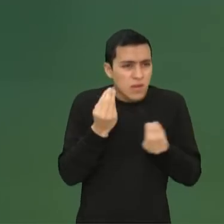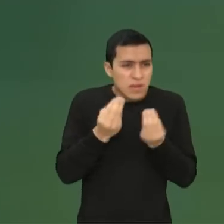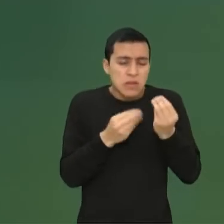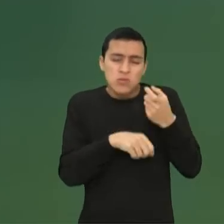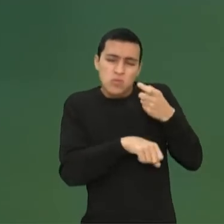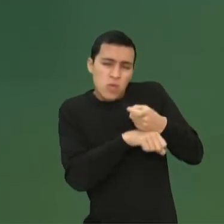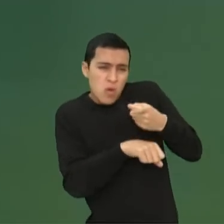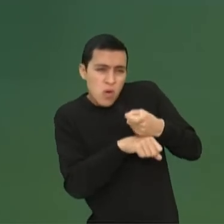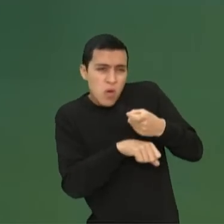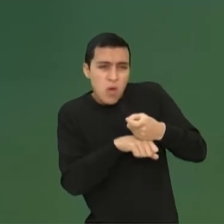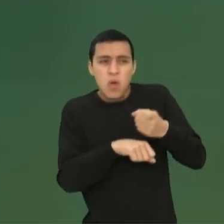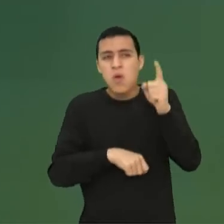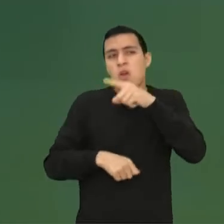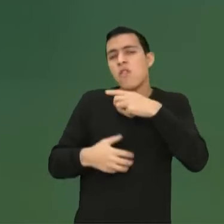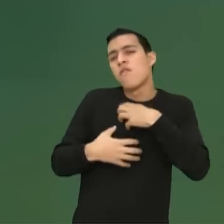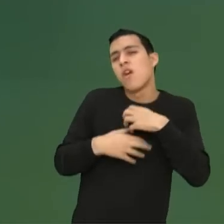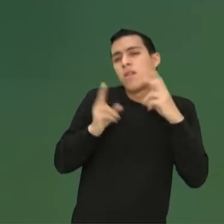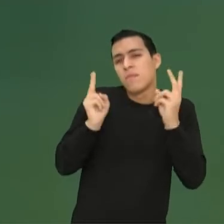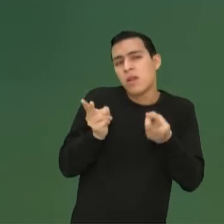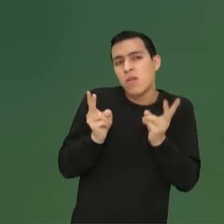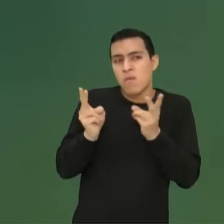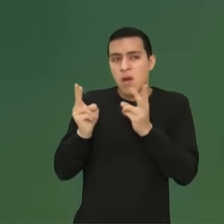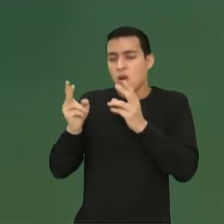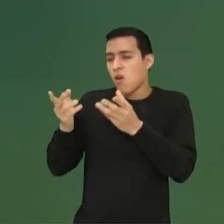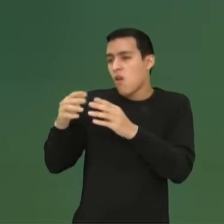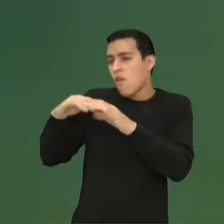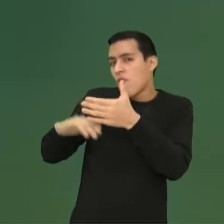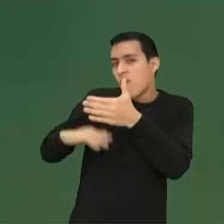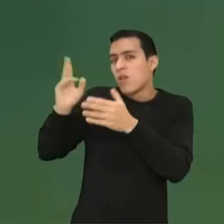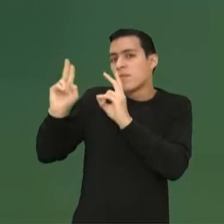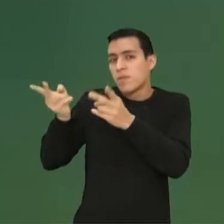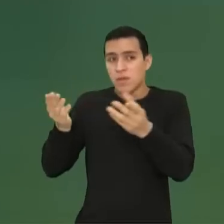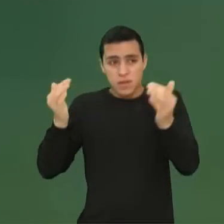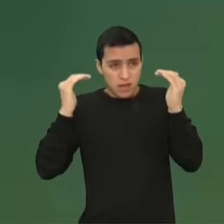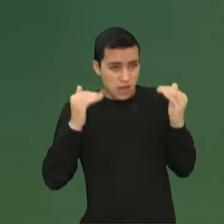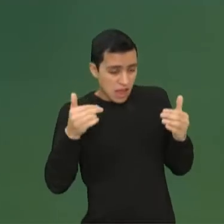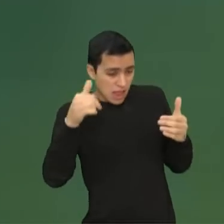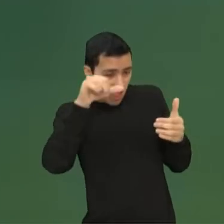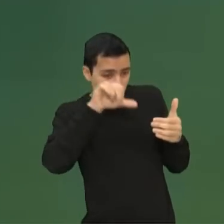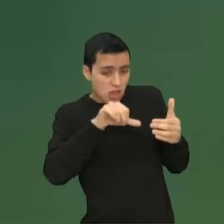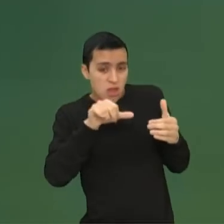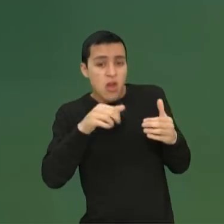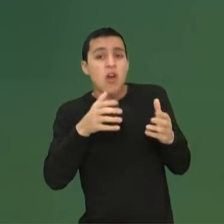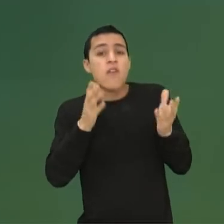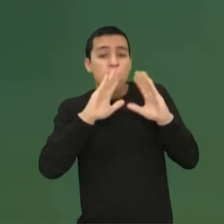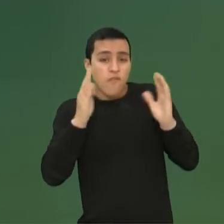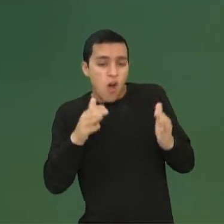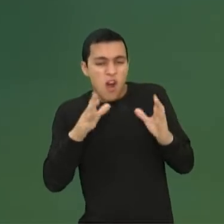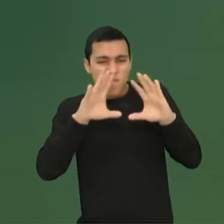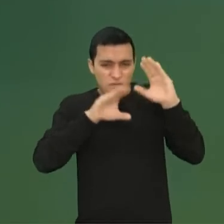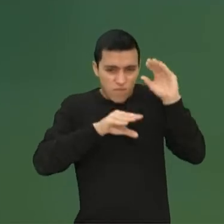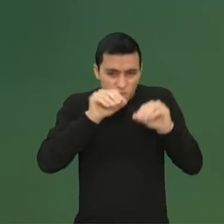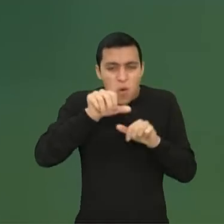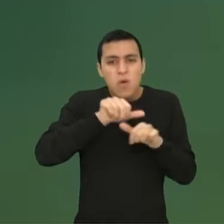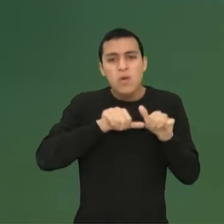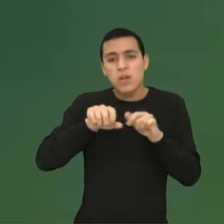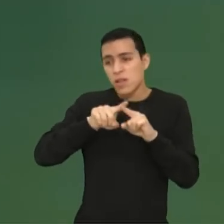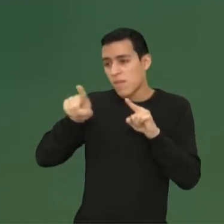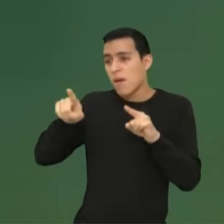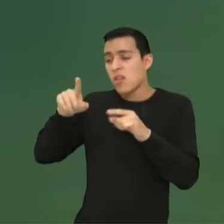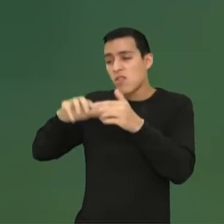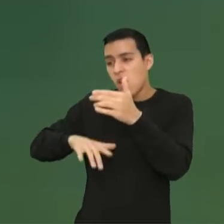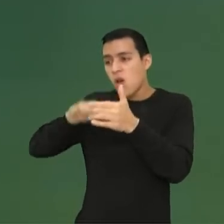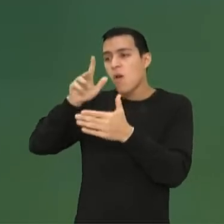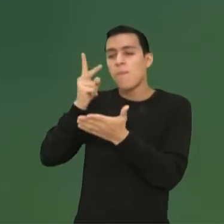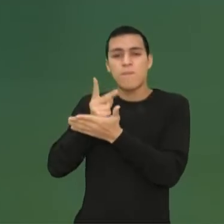volume continuam iguais. No líquido, a forma muda conforme o tipo da garrafa. O